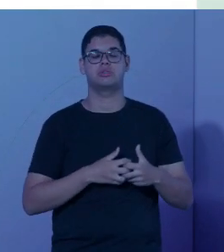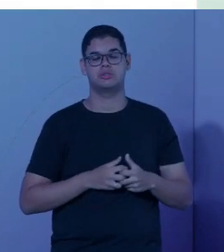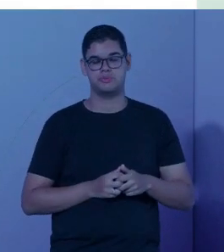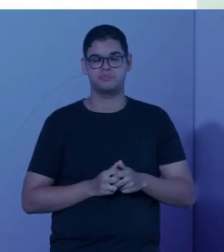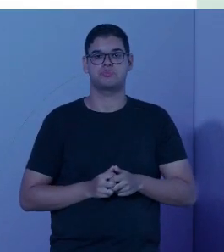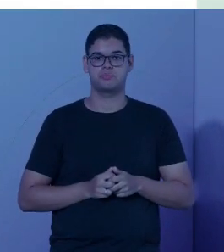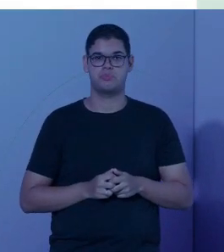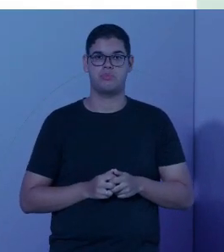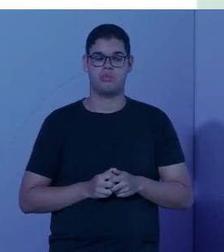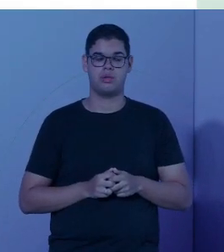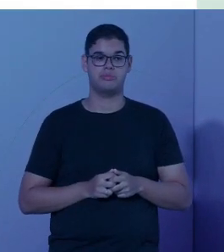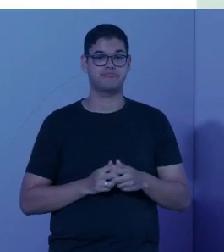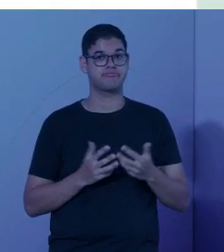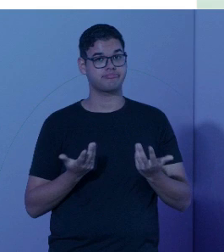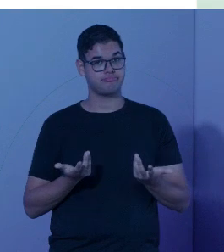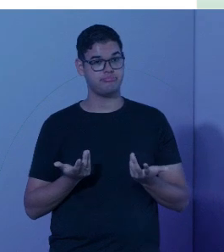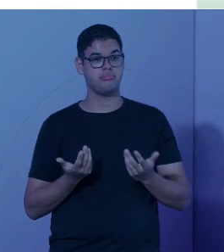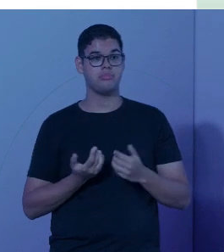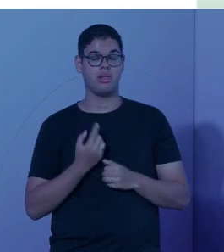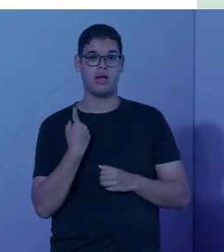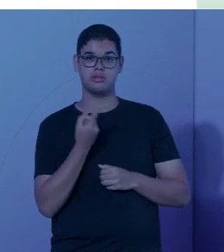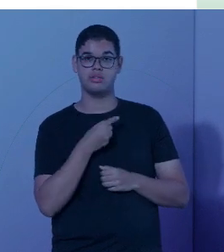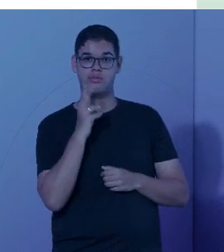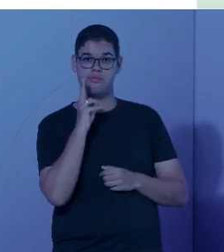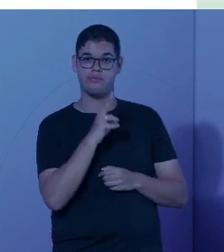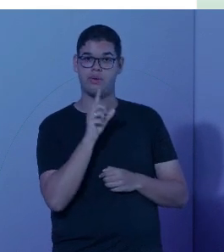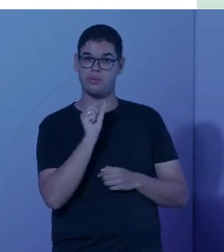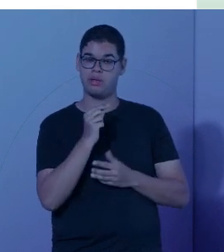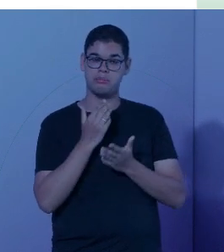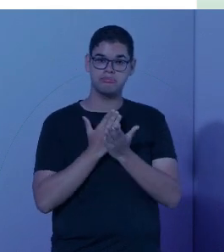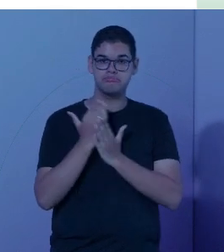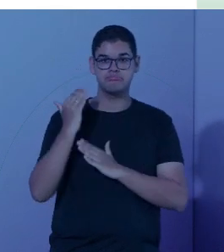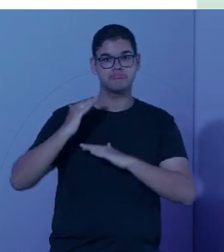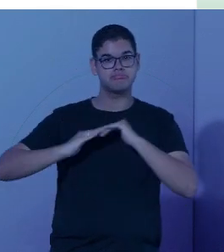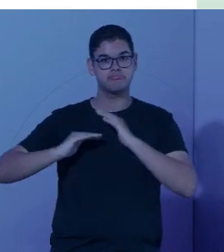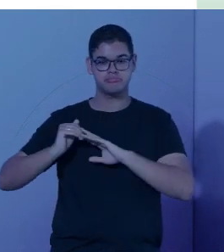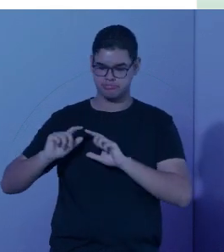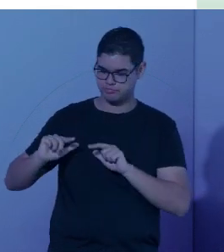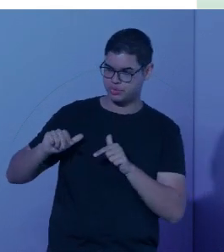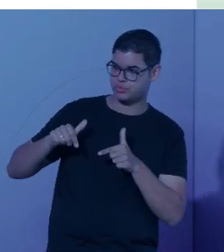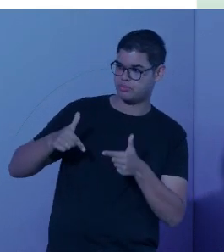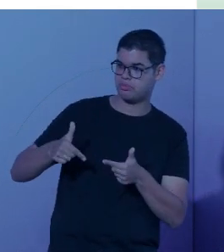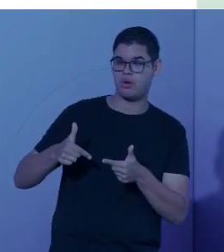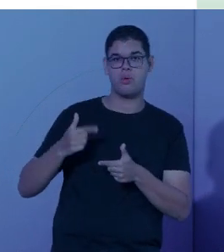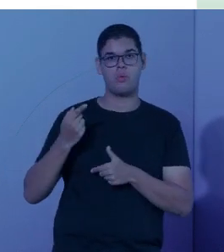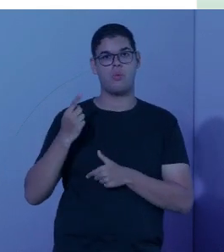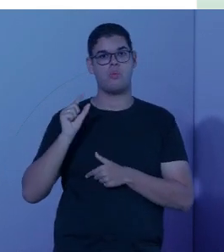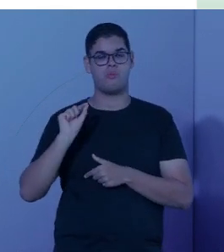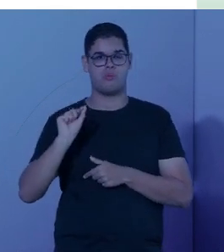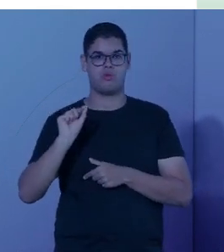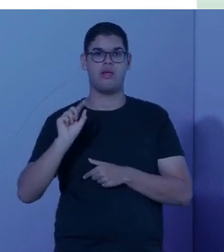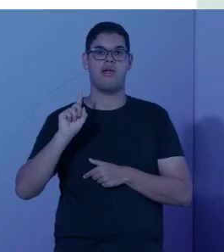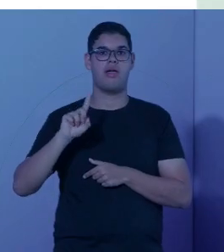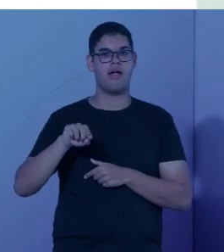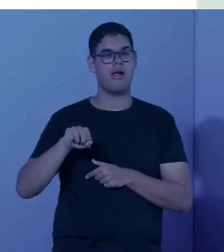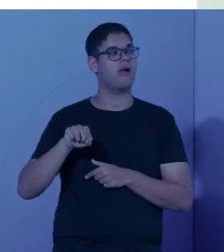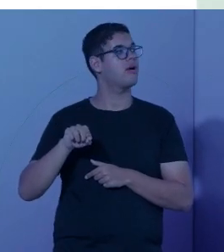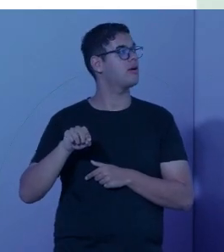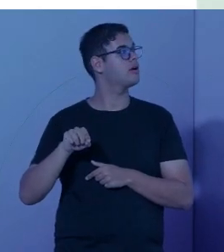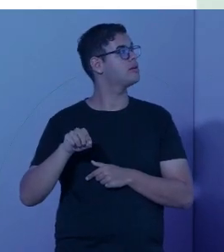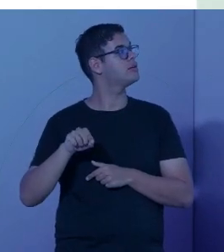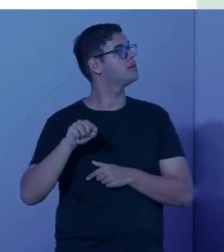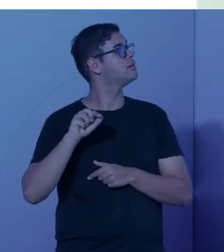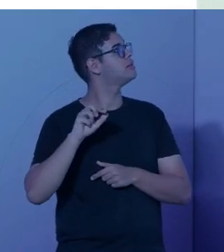Em contrapartida, a gente vê iniciativas, né, e uma delas são as discussões da ISPOR, que é uma sociedade